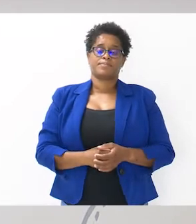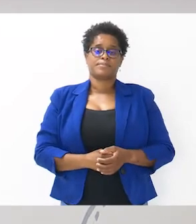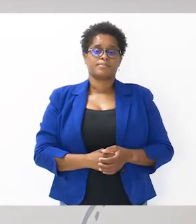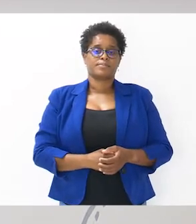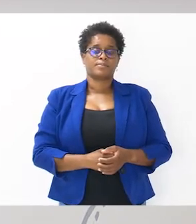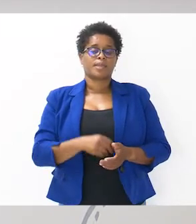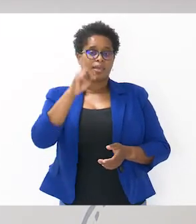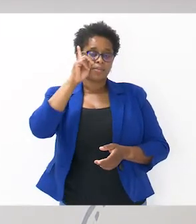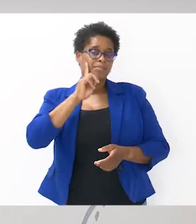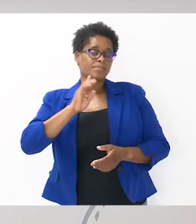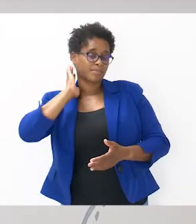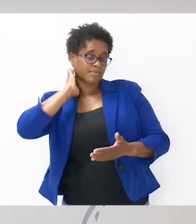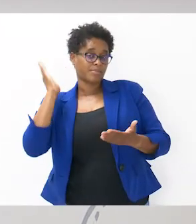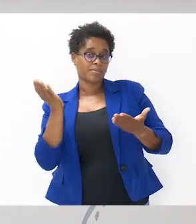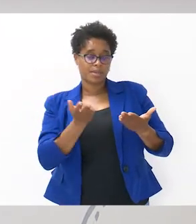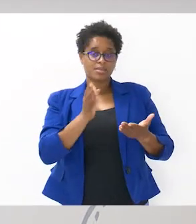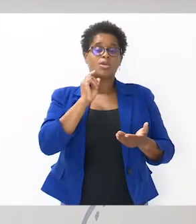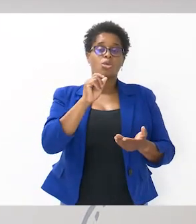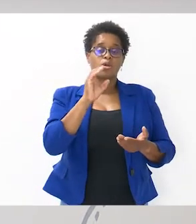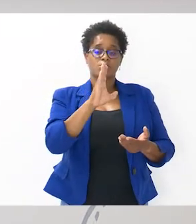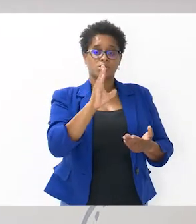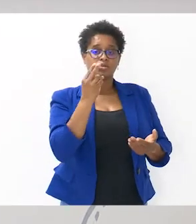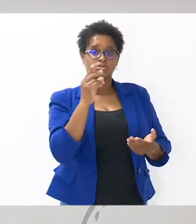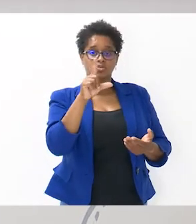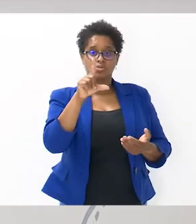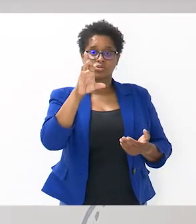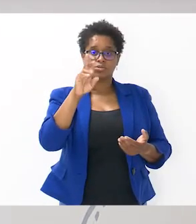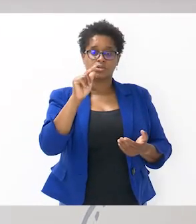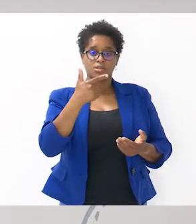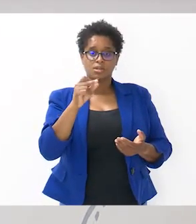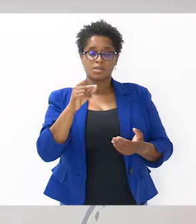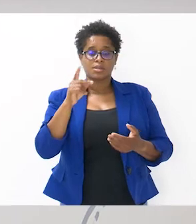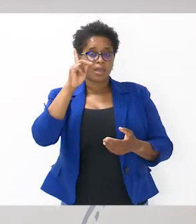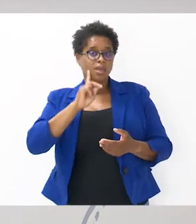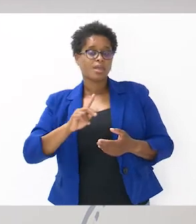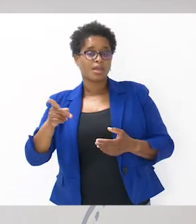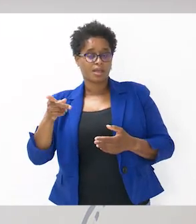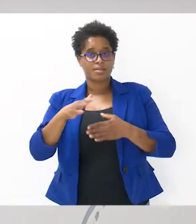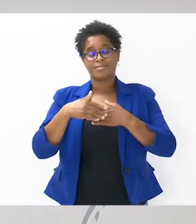a empregada, que é a Julieta, ela sai da cena.